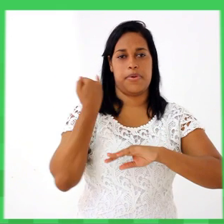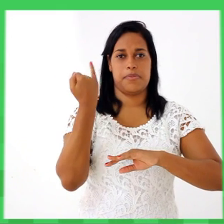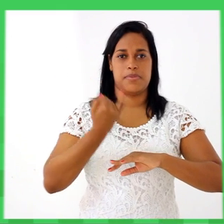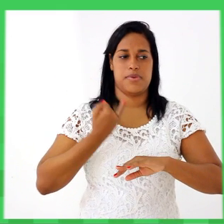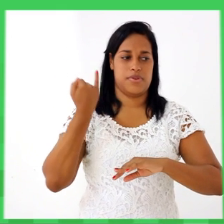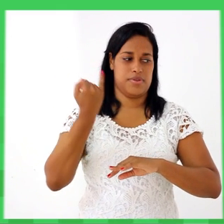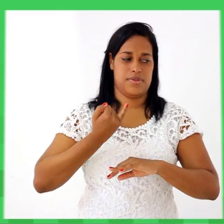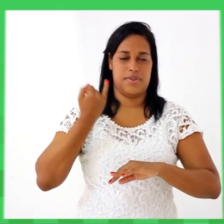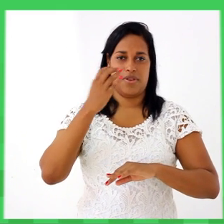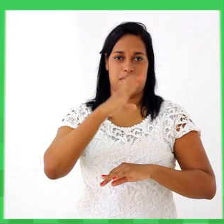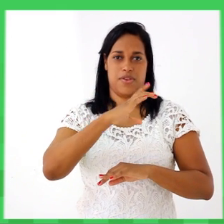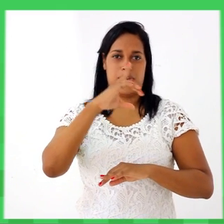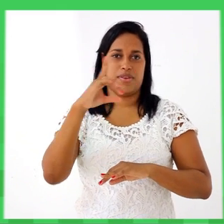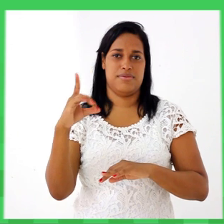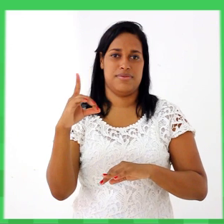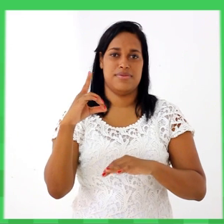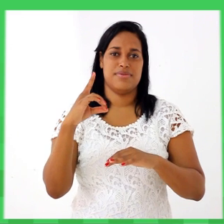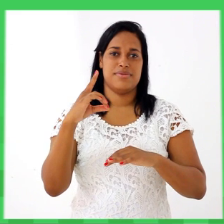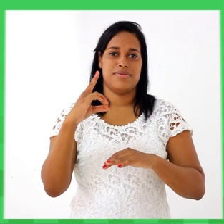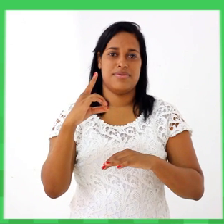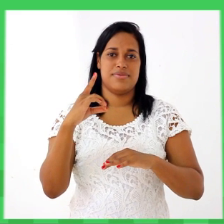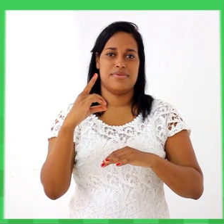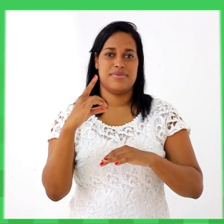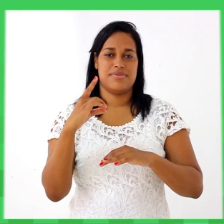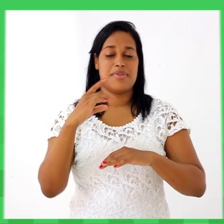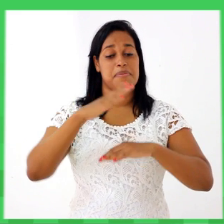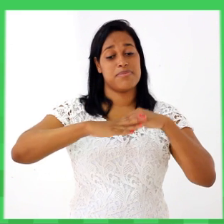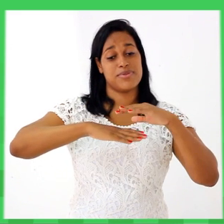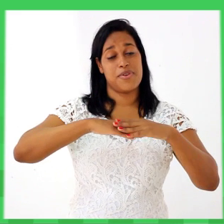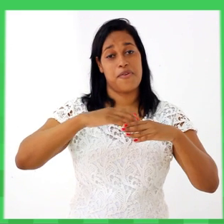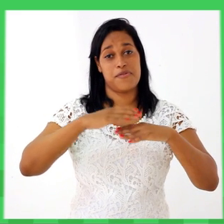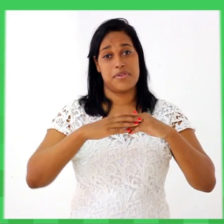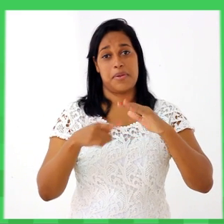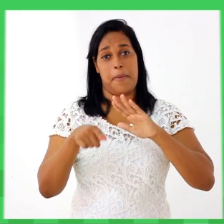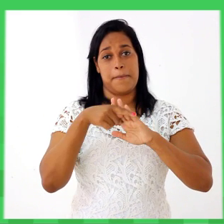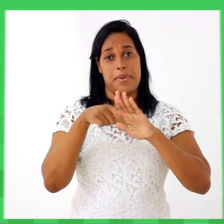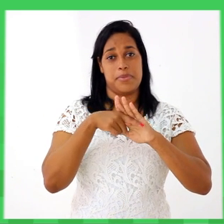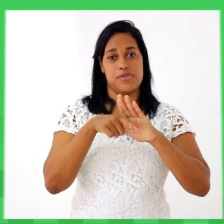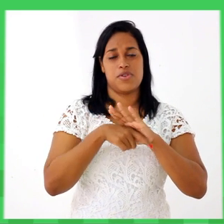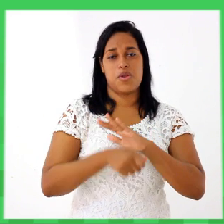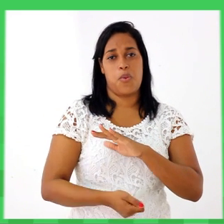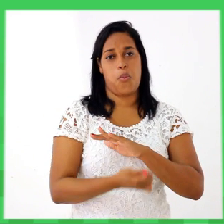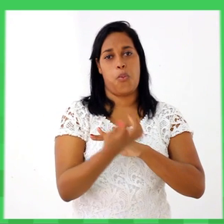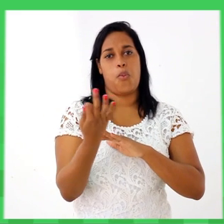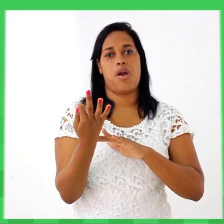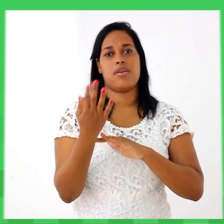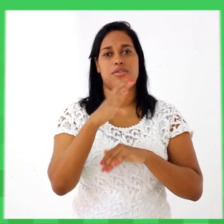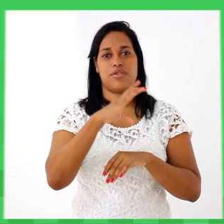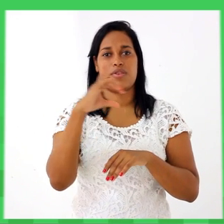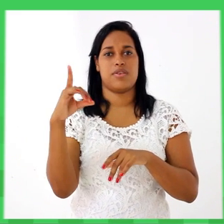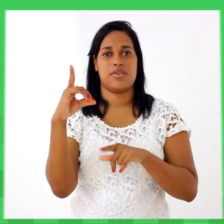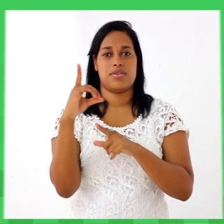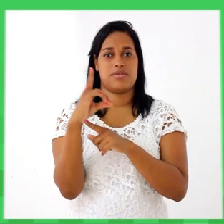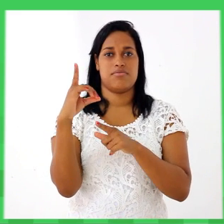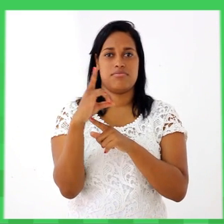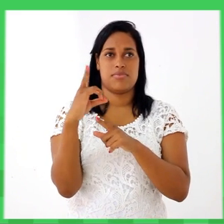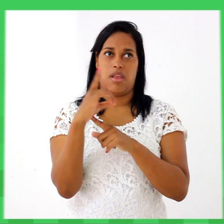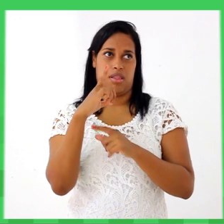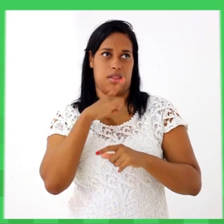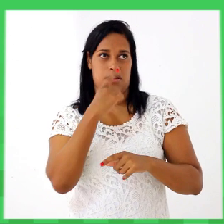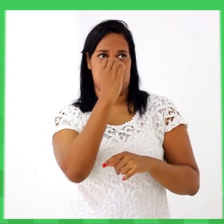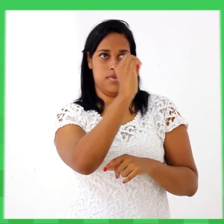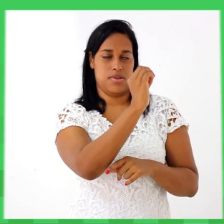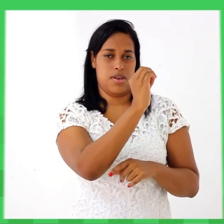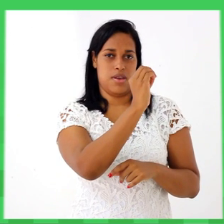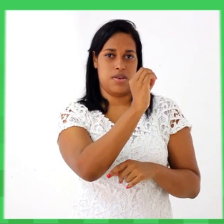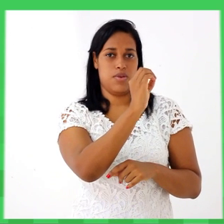lá. Empregados para projetos. Empregados coordenam quantos projetos? Você parte de empregado para projeto, temos